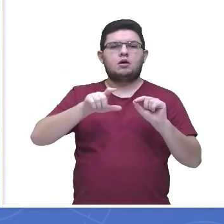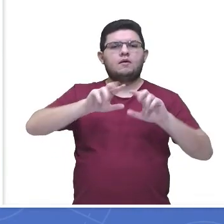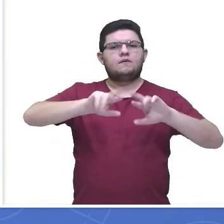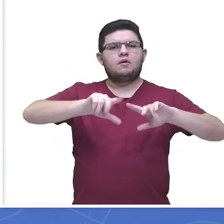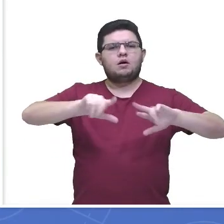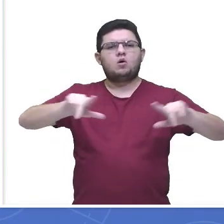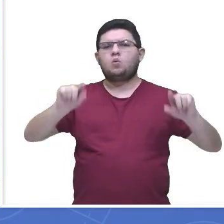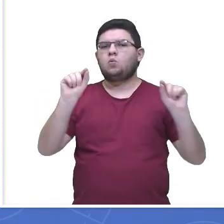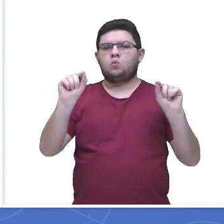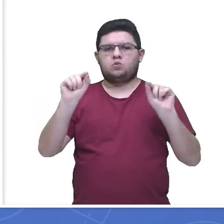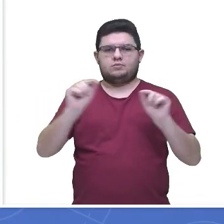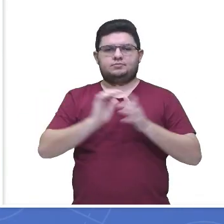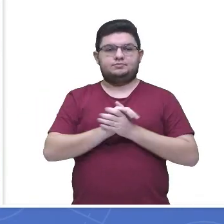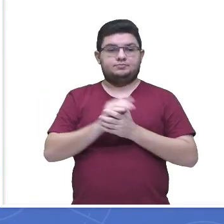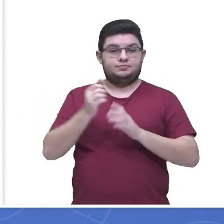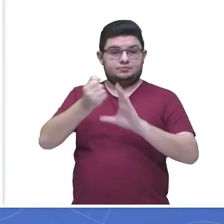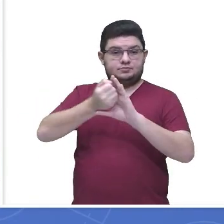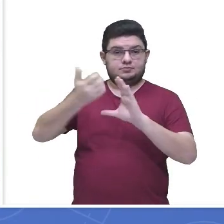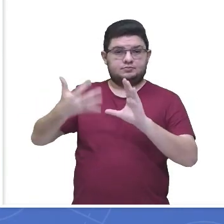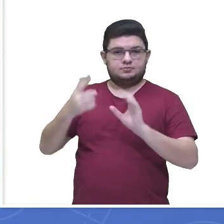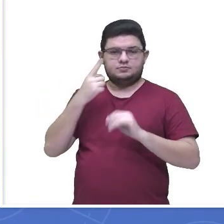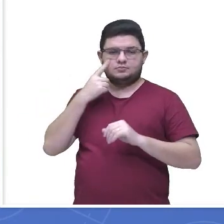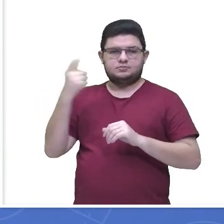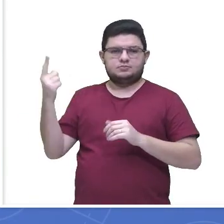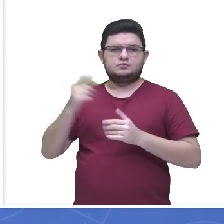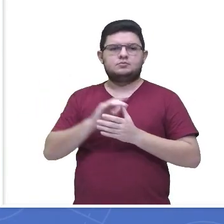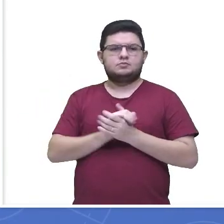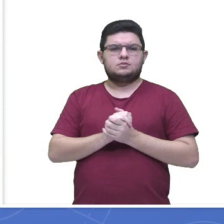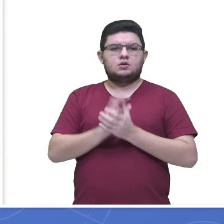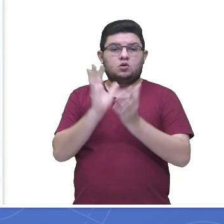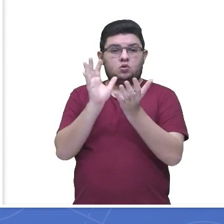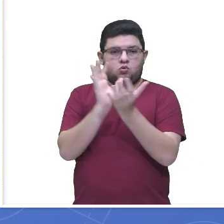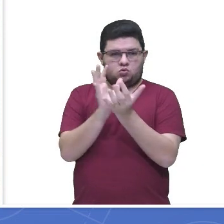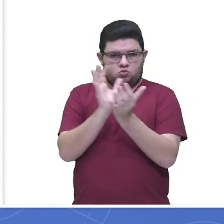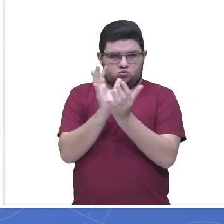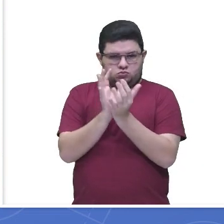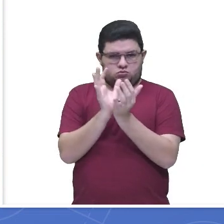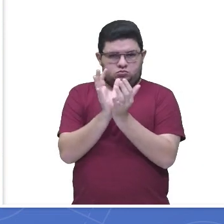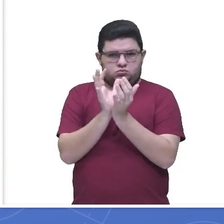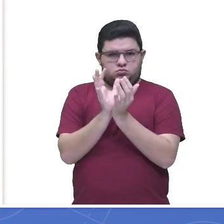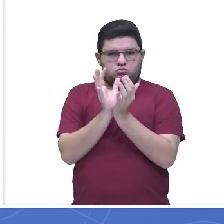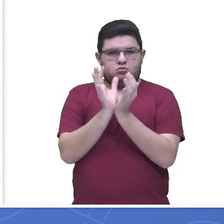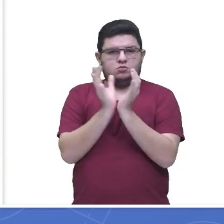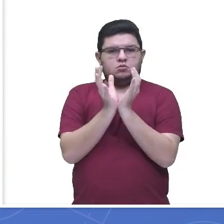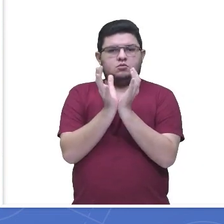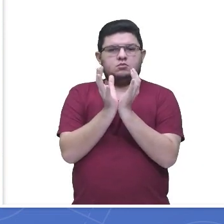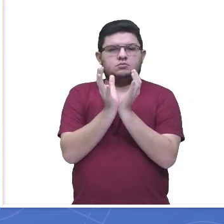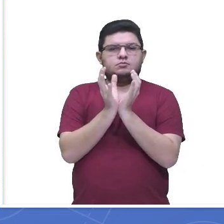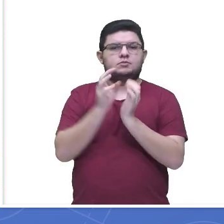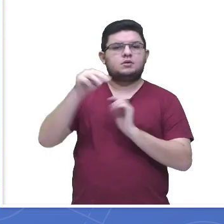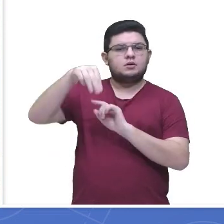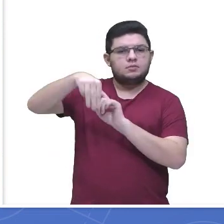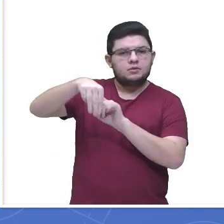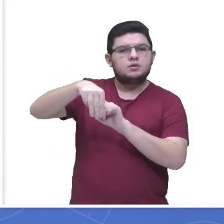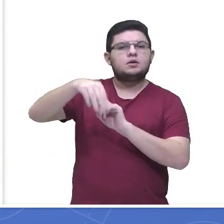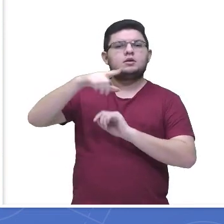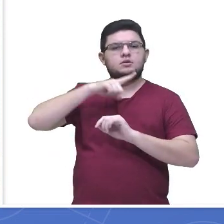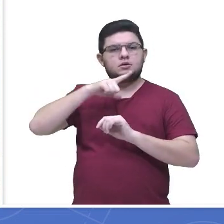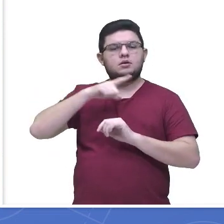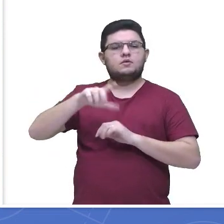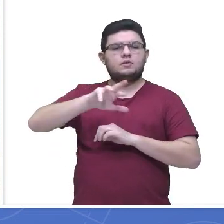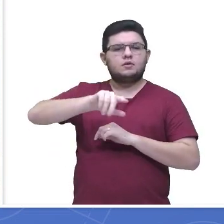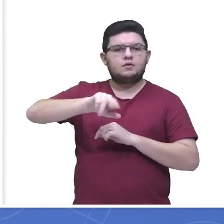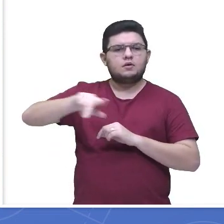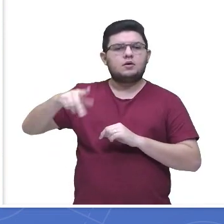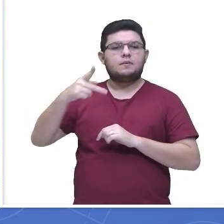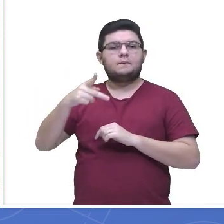suas características. O reino monera, então, ele é formado, né, por seres procariontes.